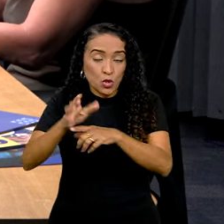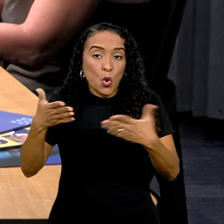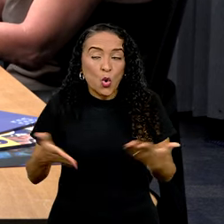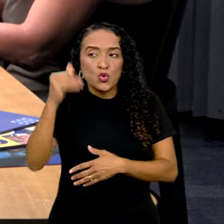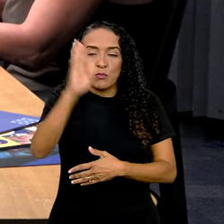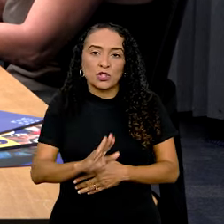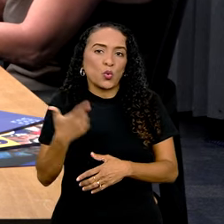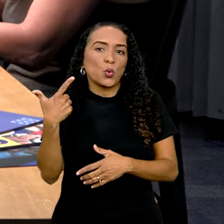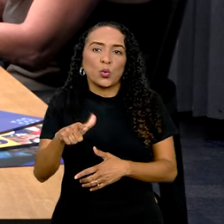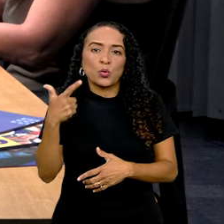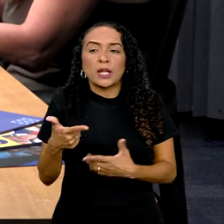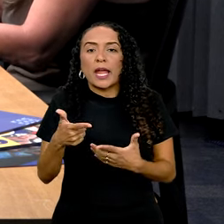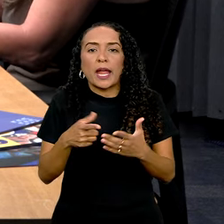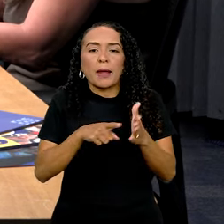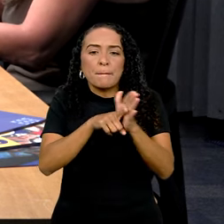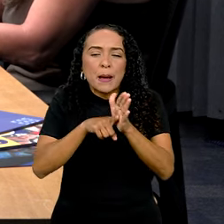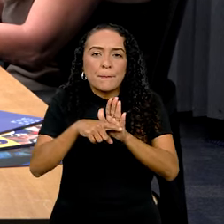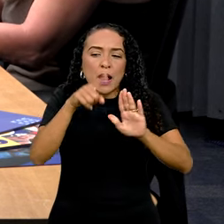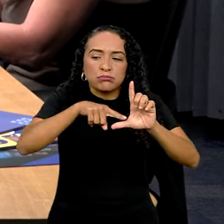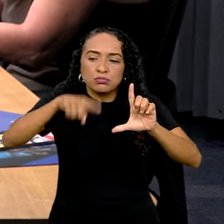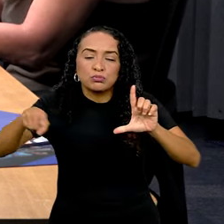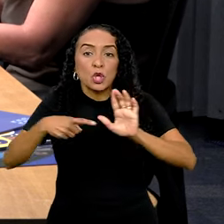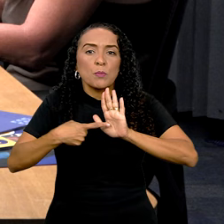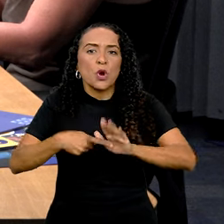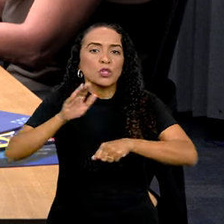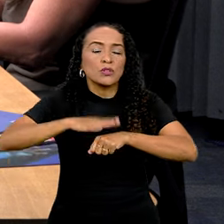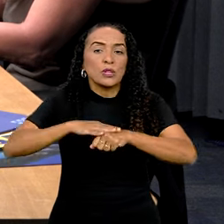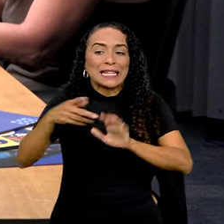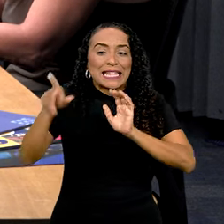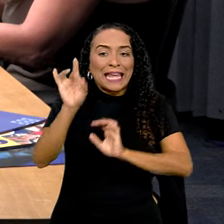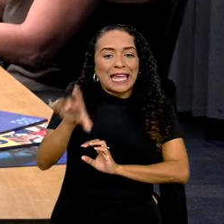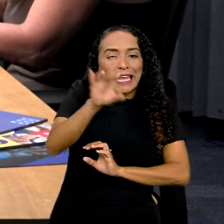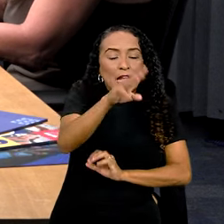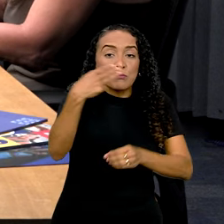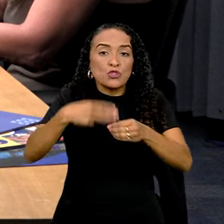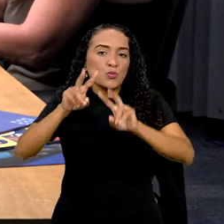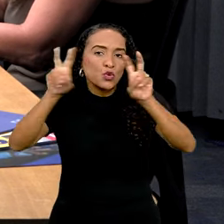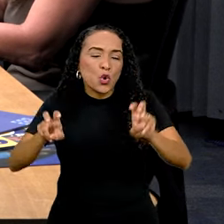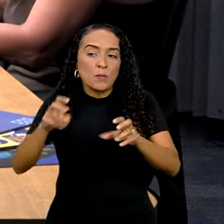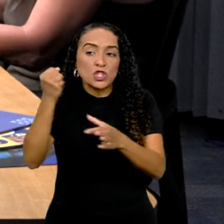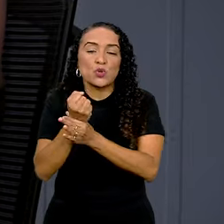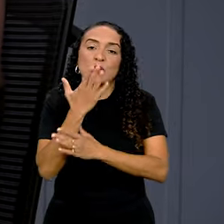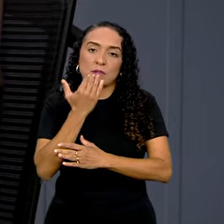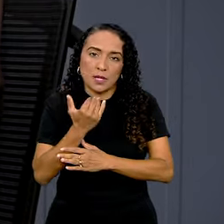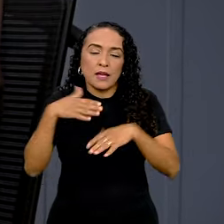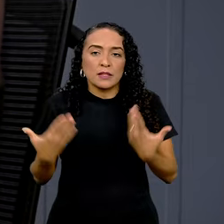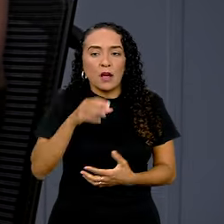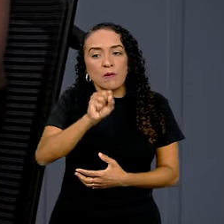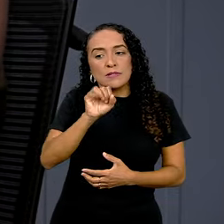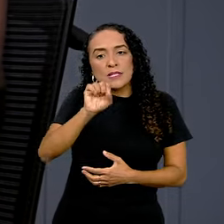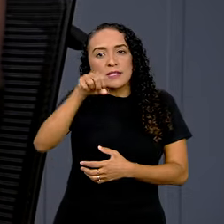então hoje o Brasil não dispõe de um indicador que mostre a situação dos Municípios em relação à segurança alimentar então o